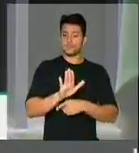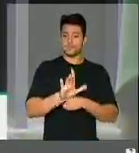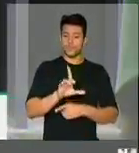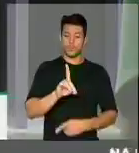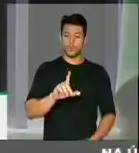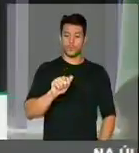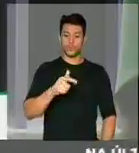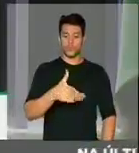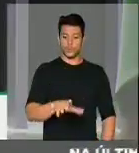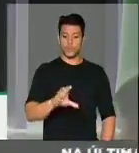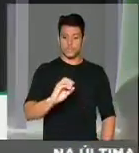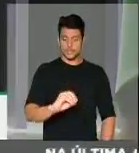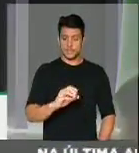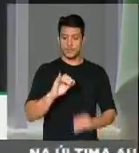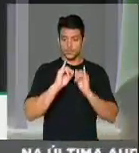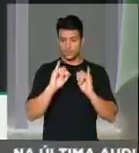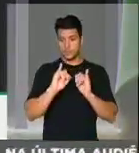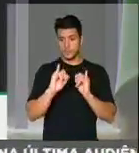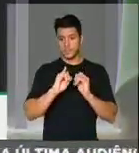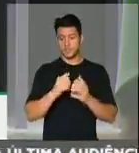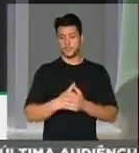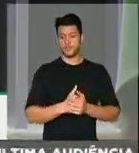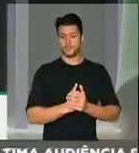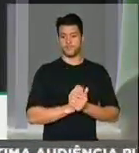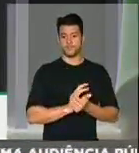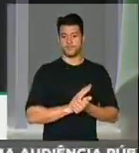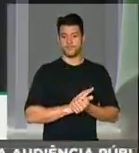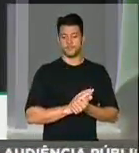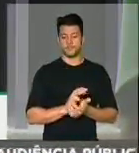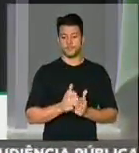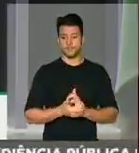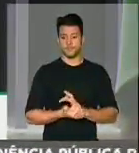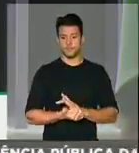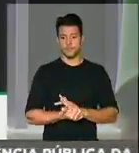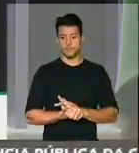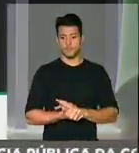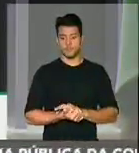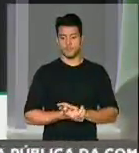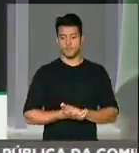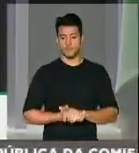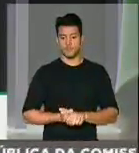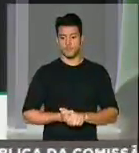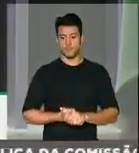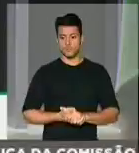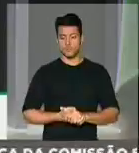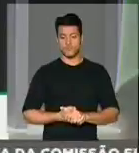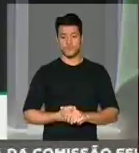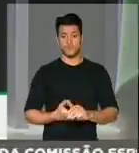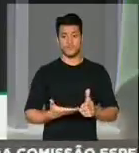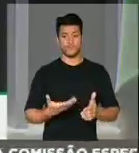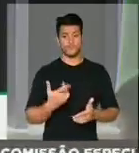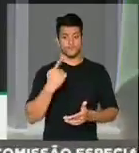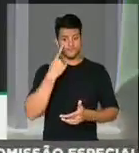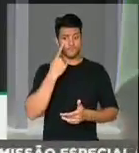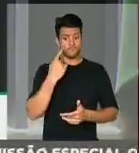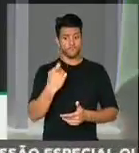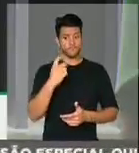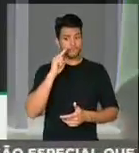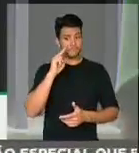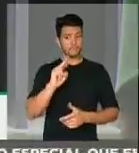não contabilizadas de campanha. E é interessante, senhor presidente, ver a choradeira e a tentativa do